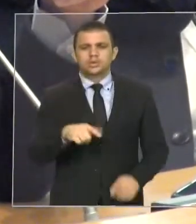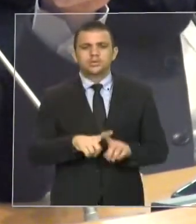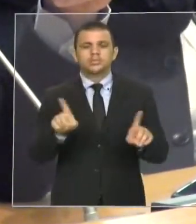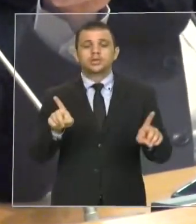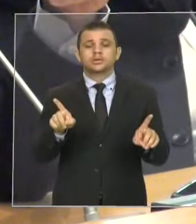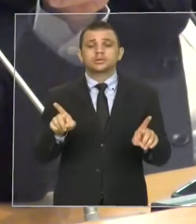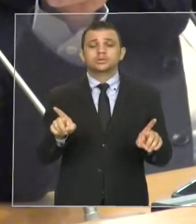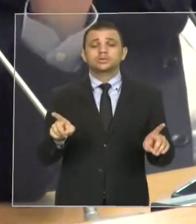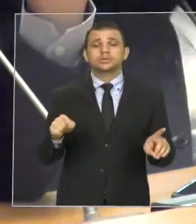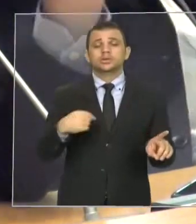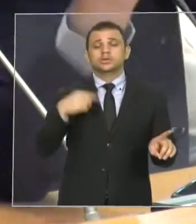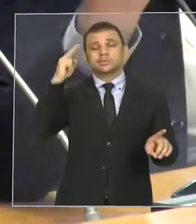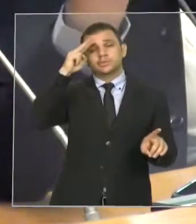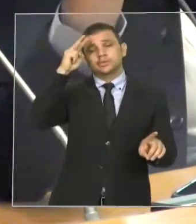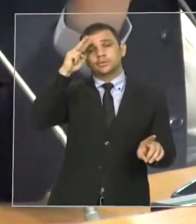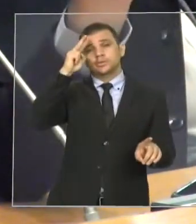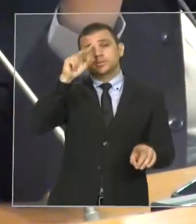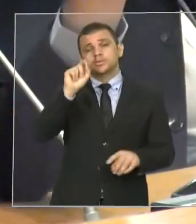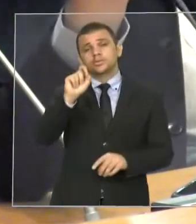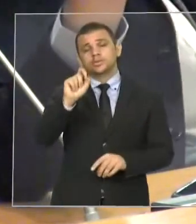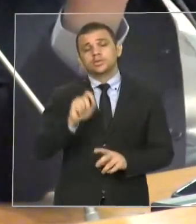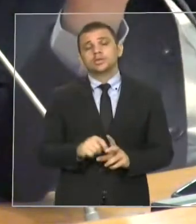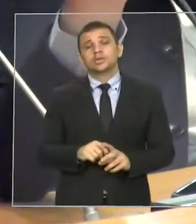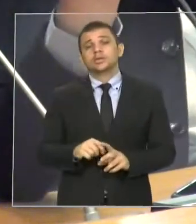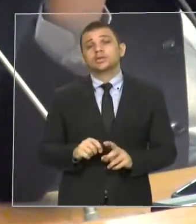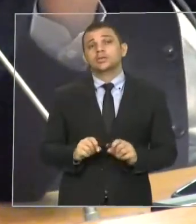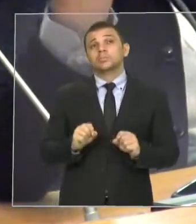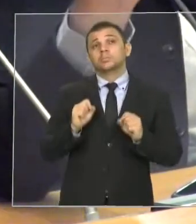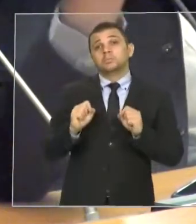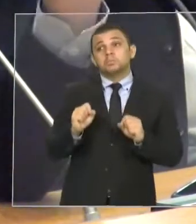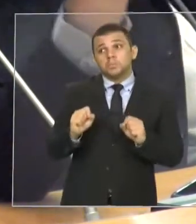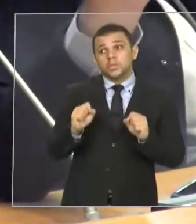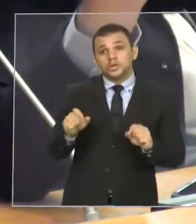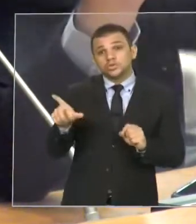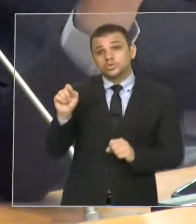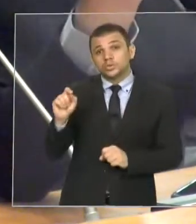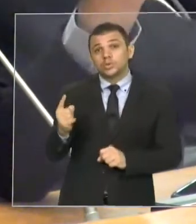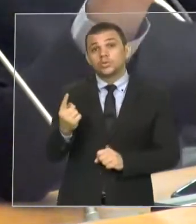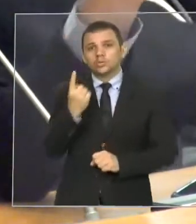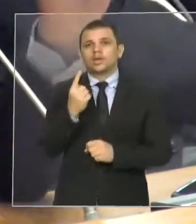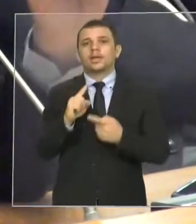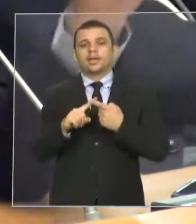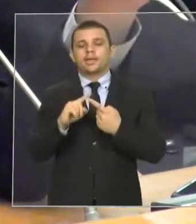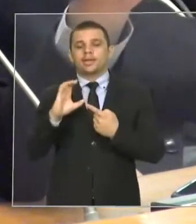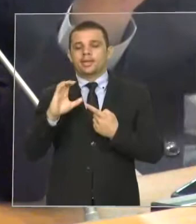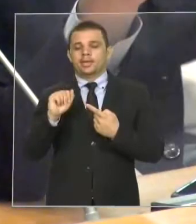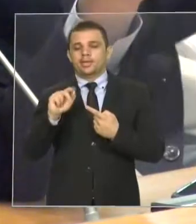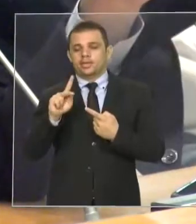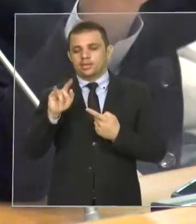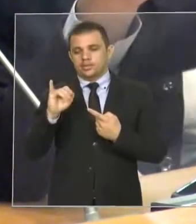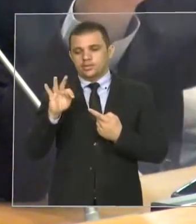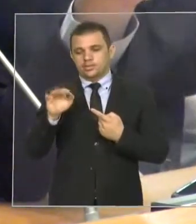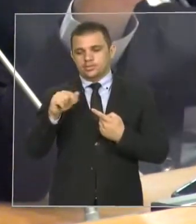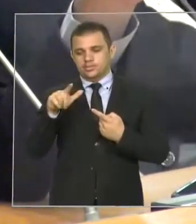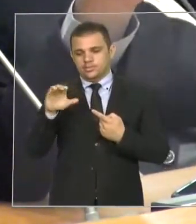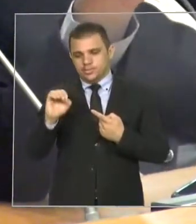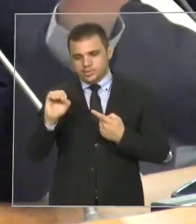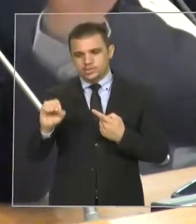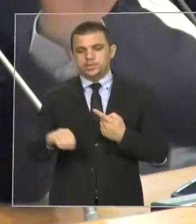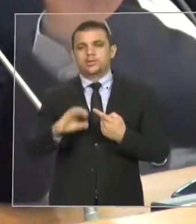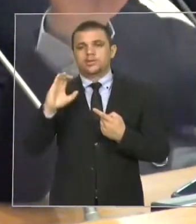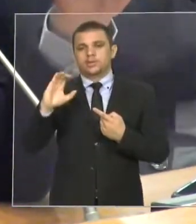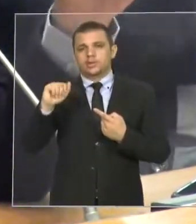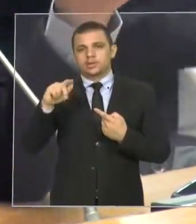me vem à memória é que só poderia ser capitão-capelão. Não existia outra patente para eles.